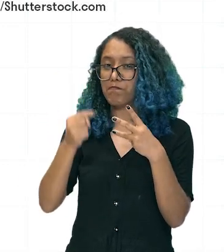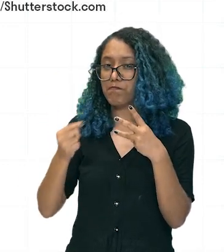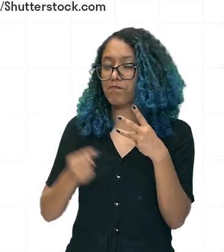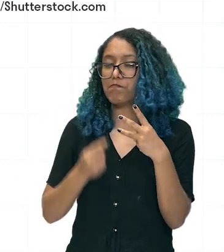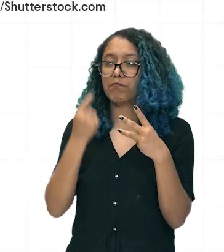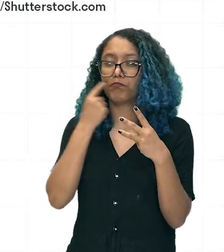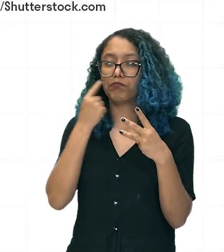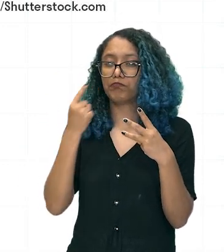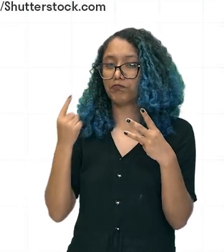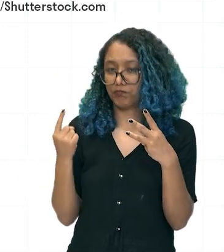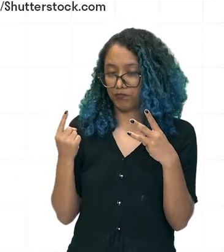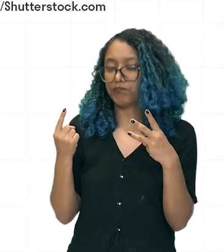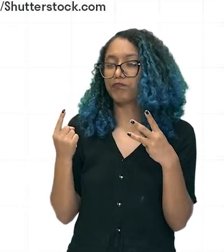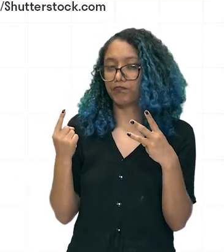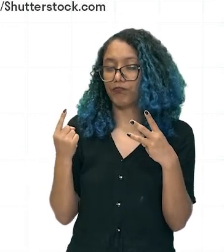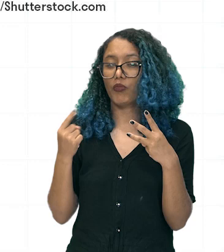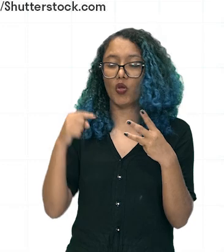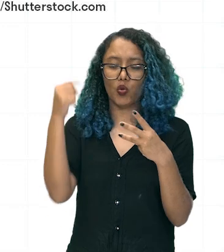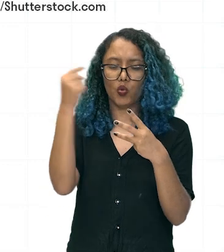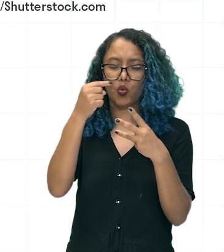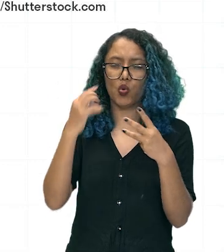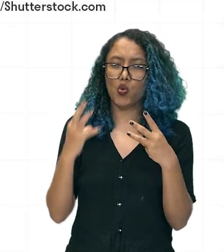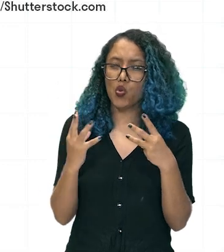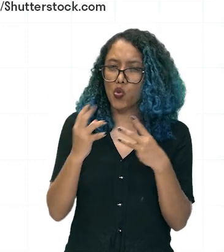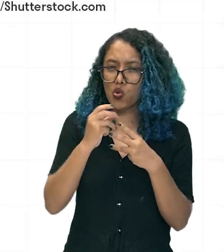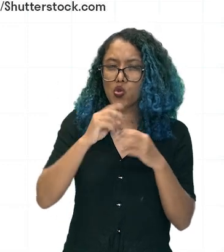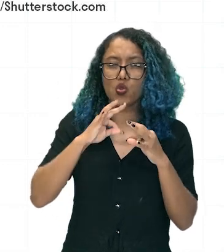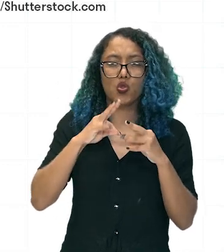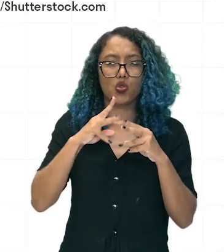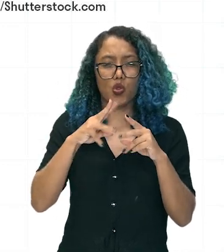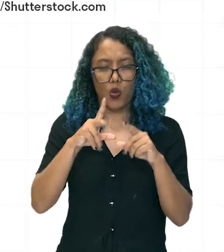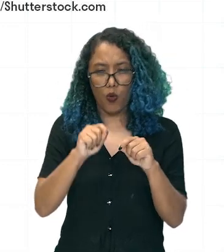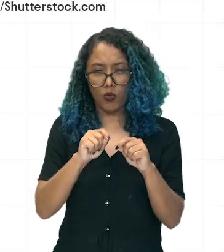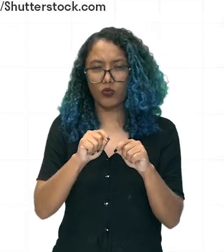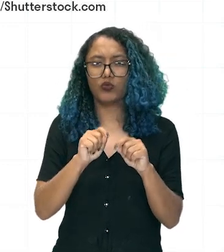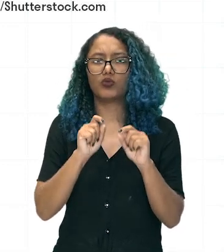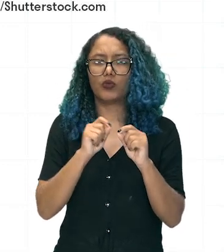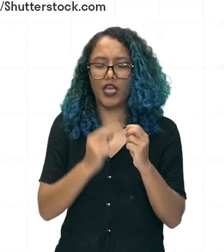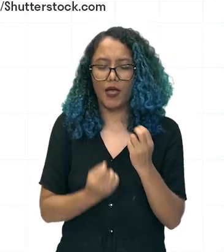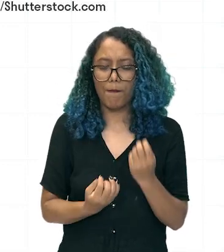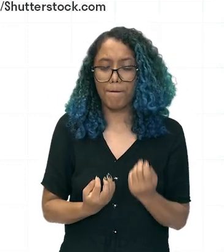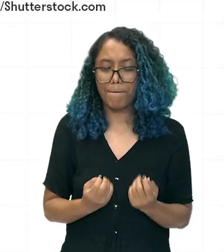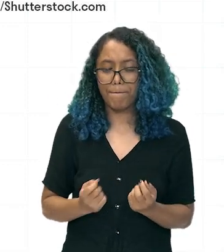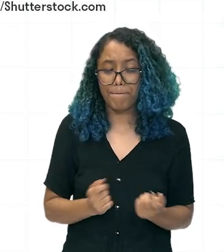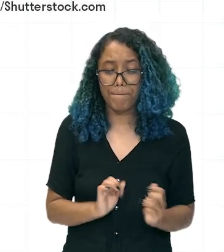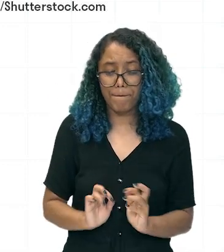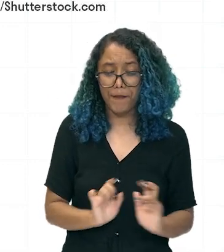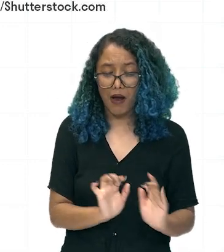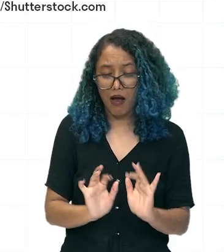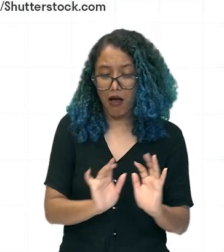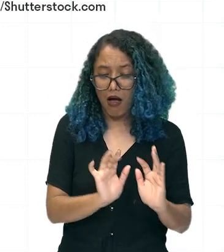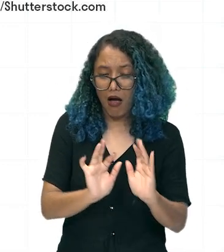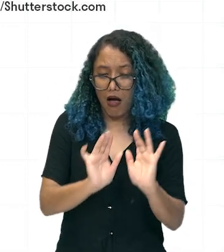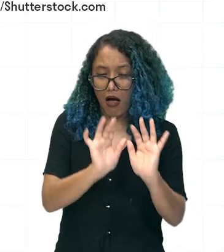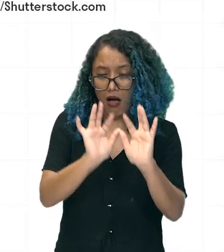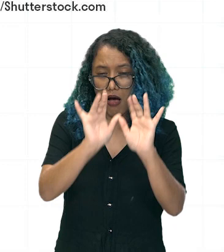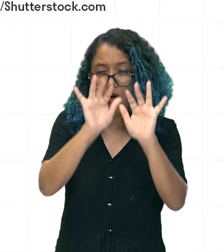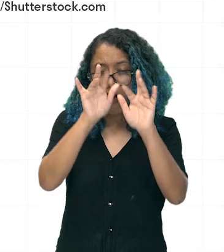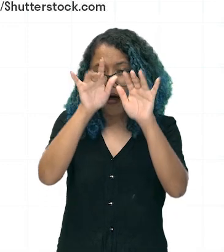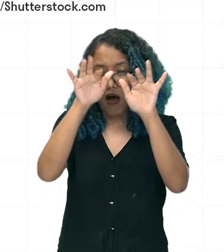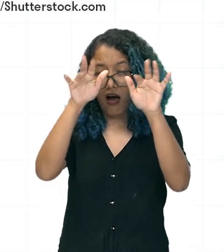Isso daí é uma molécula do óxido nitroso. Todos eles, sendo lançados em grande quantidade para a atmosfera, eles